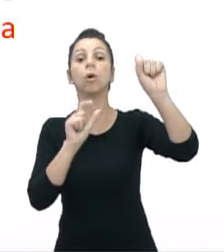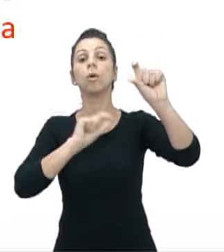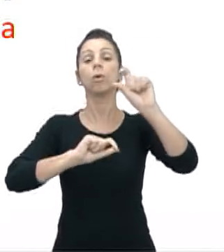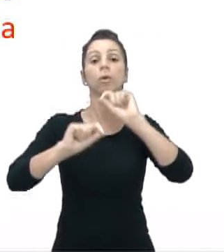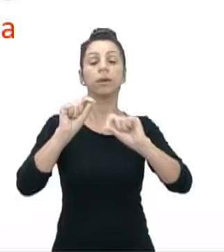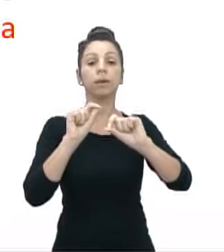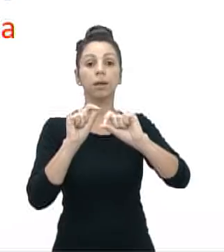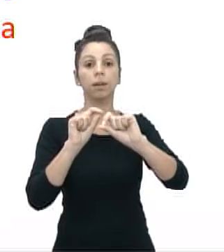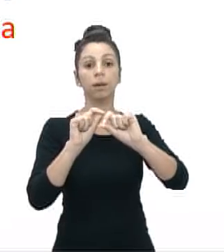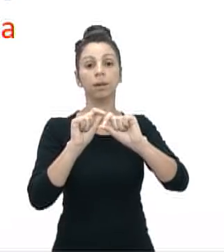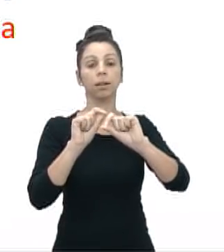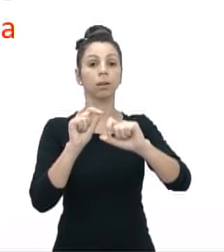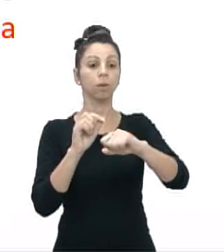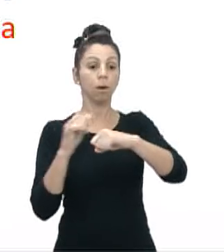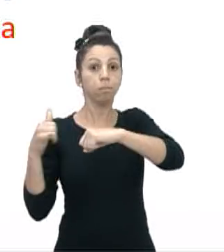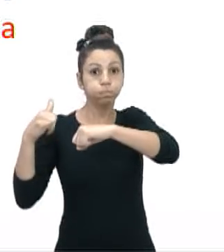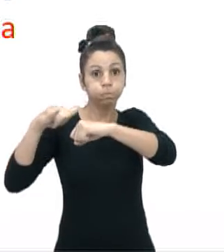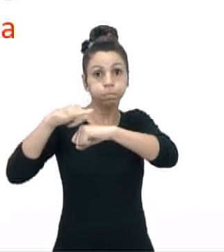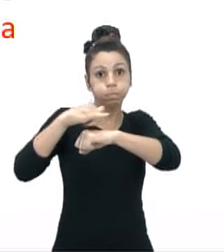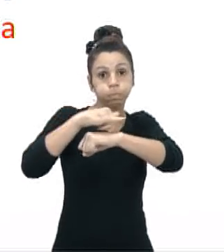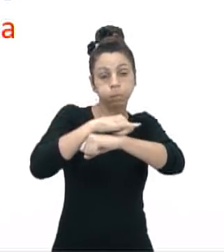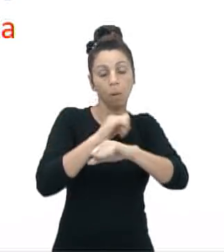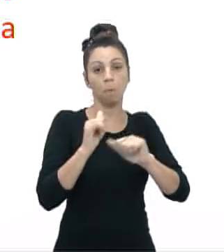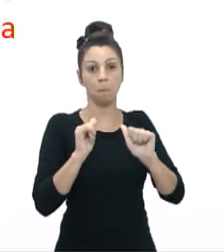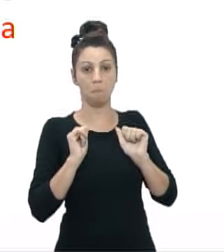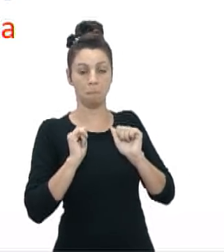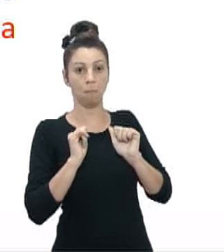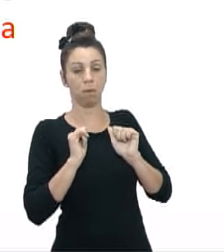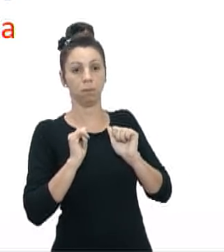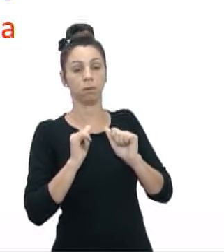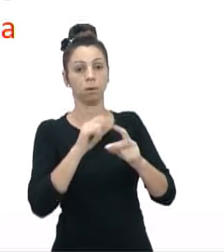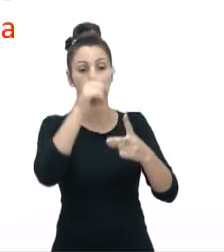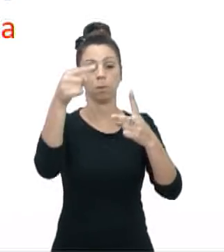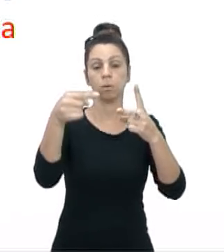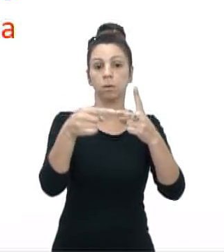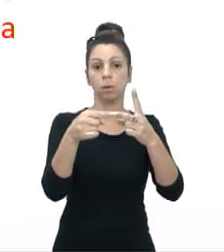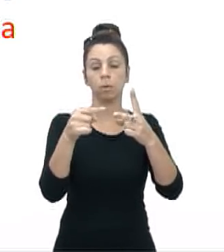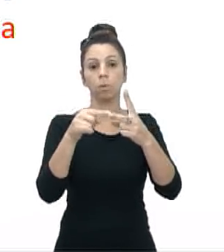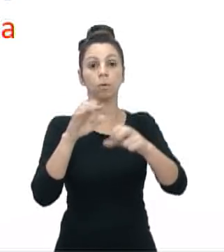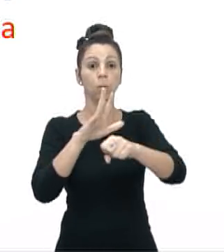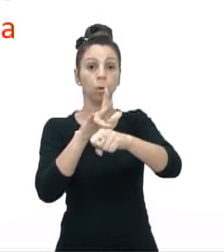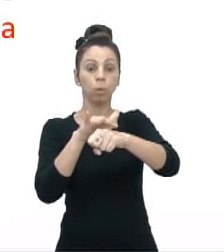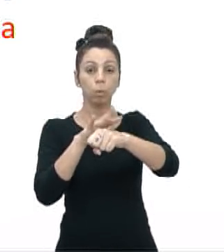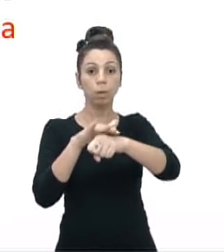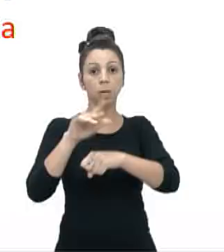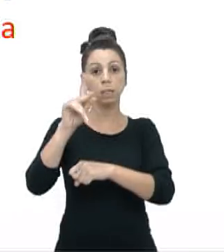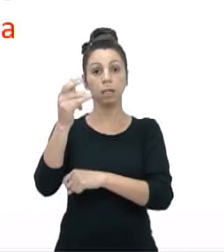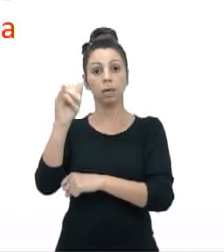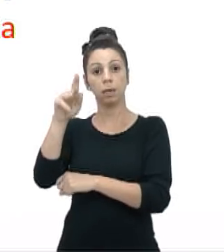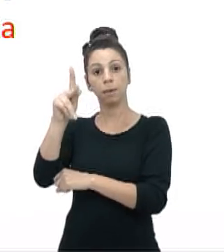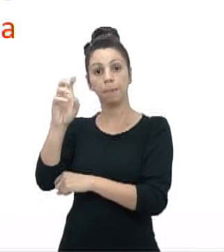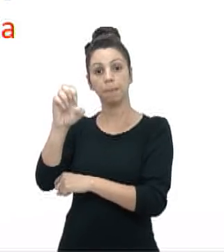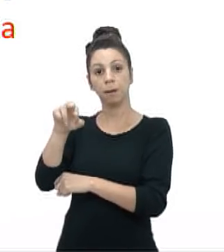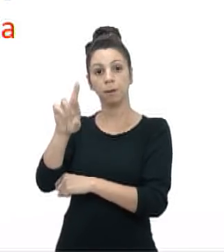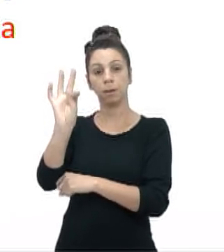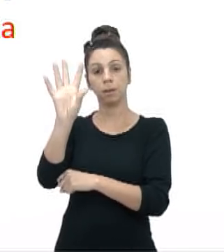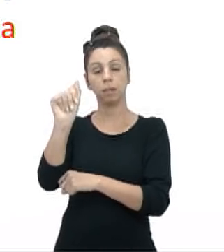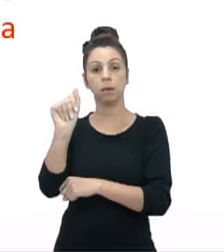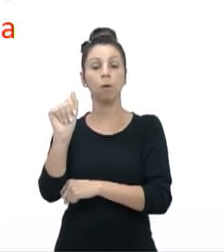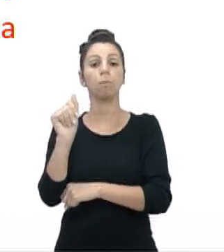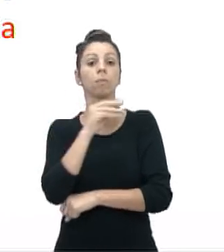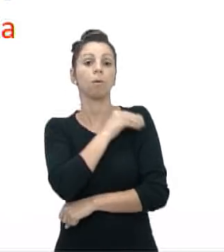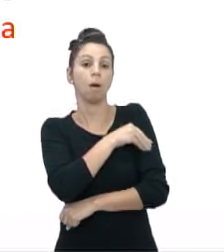de sedentarismo e obesidade. O segundo folder trata da hipertensão provocada também por excesso de cigarro e